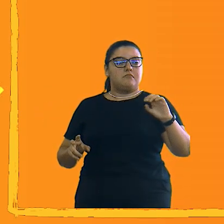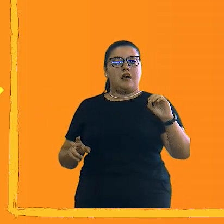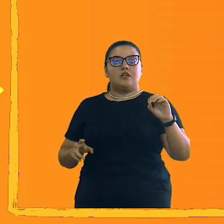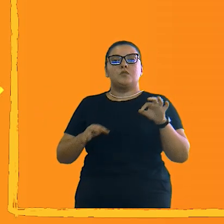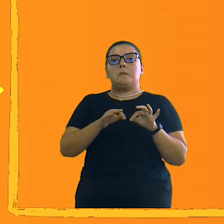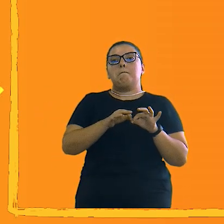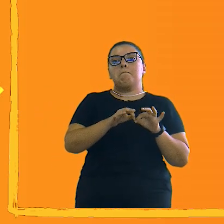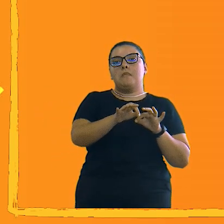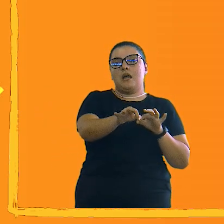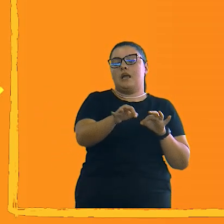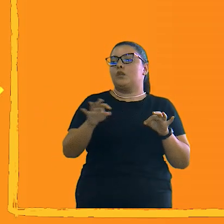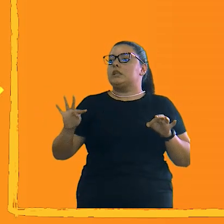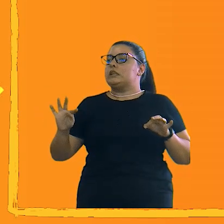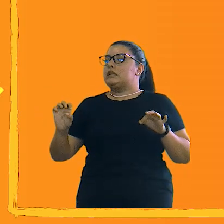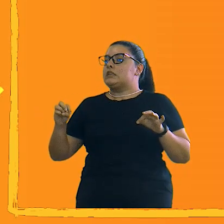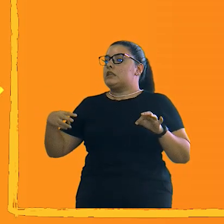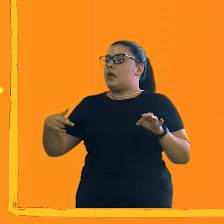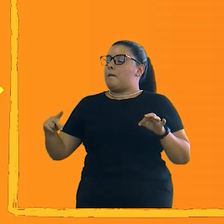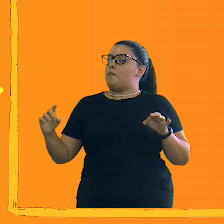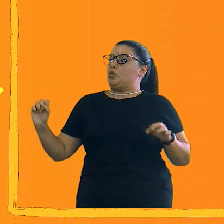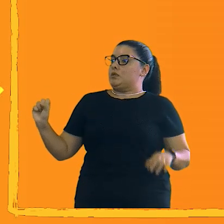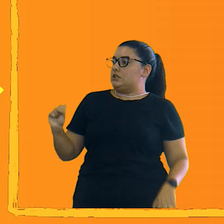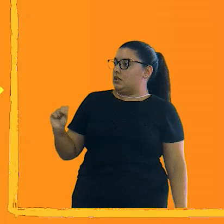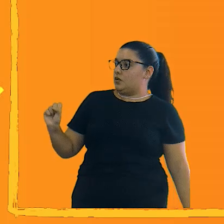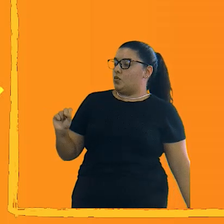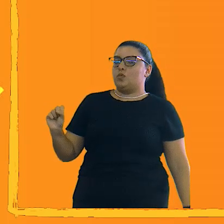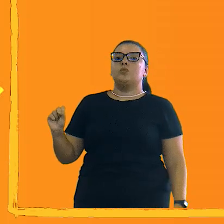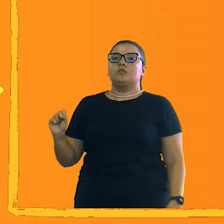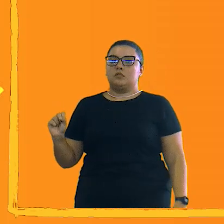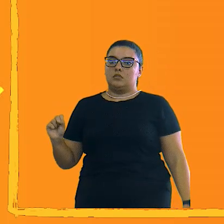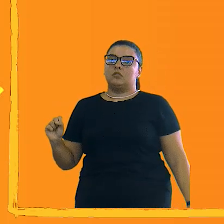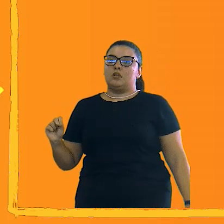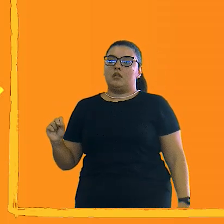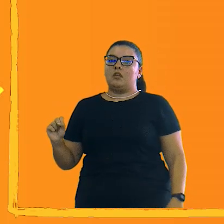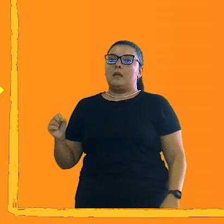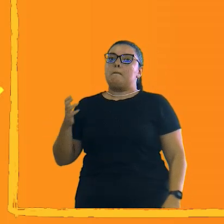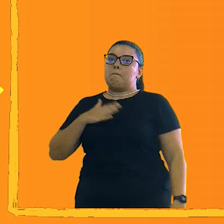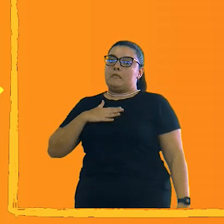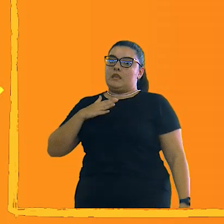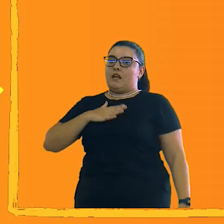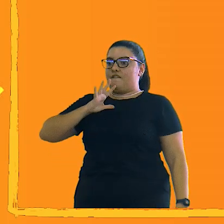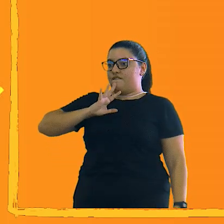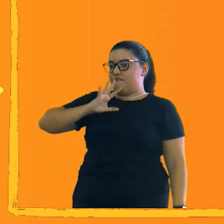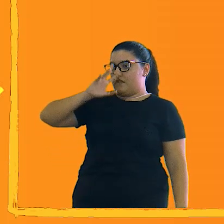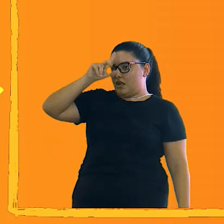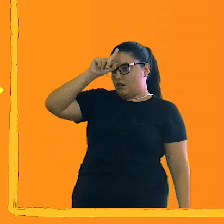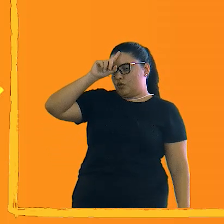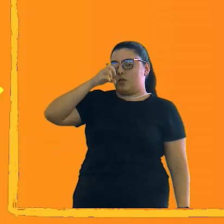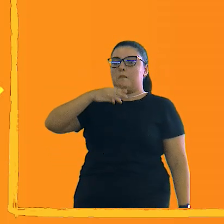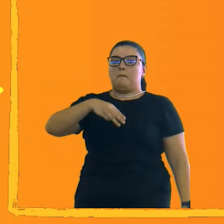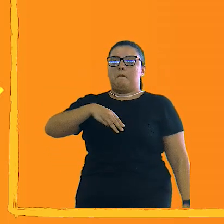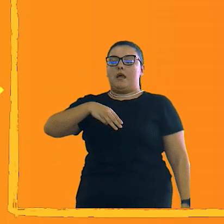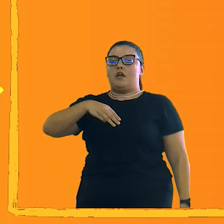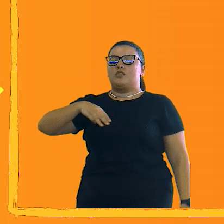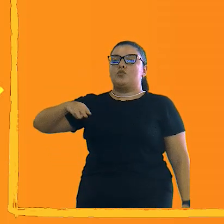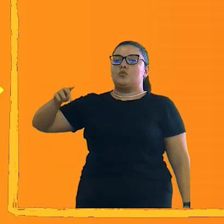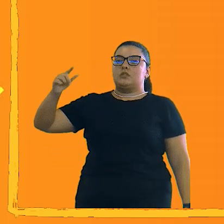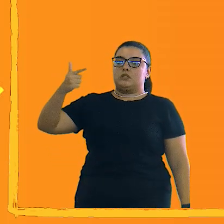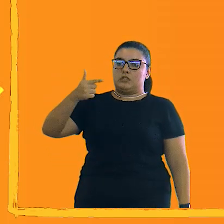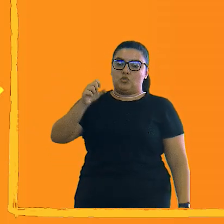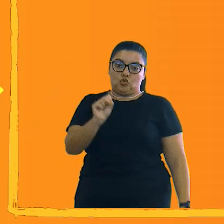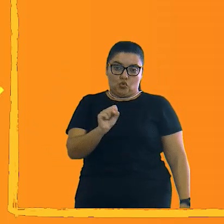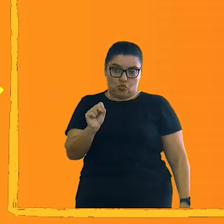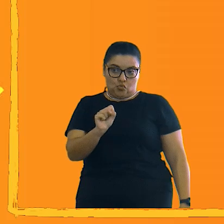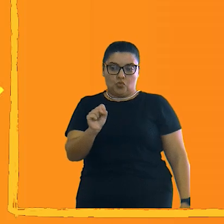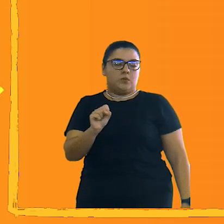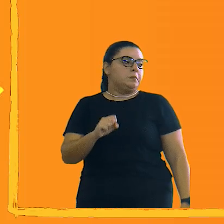metro tempo segundo então a minha unidade minha velocidade met por